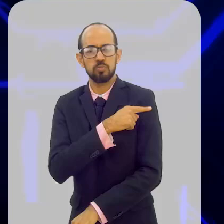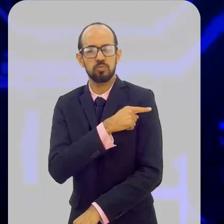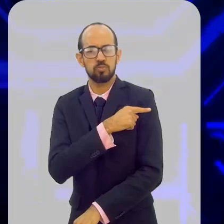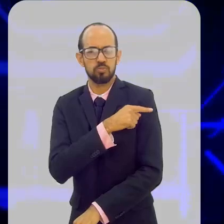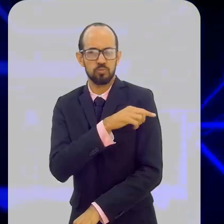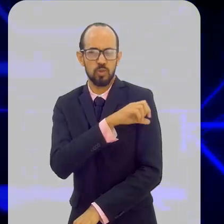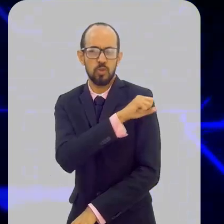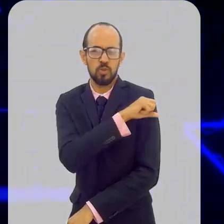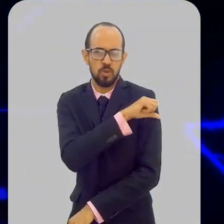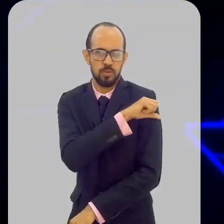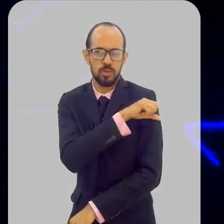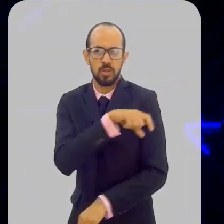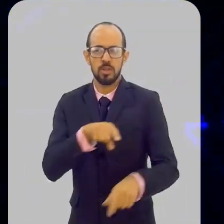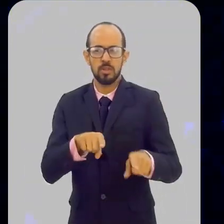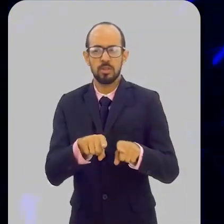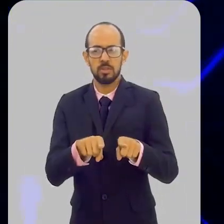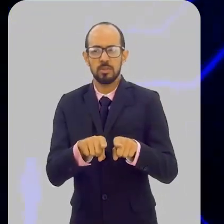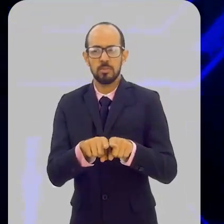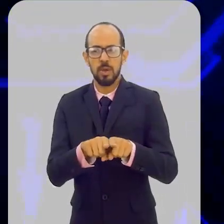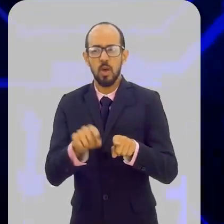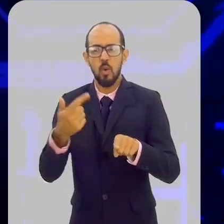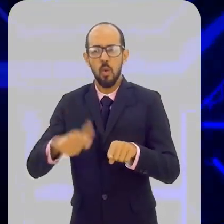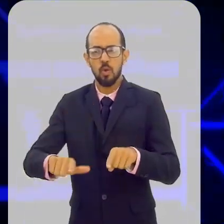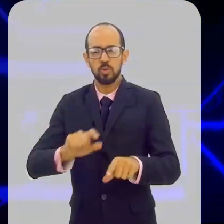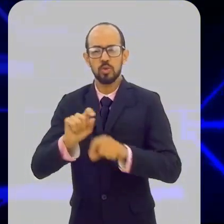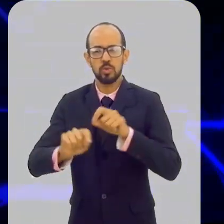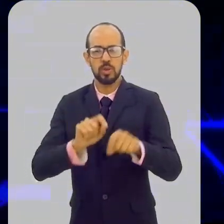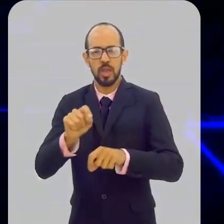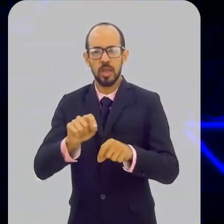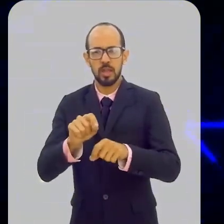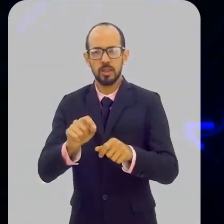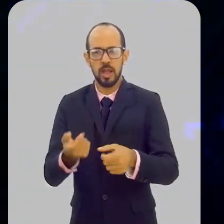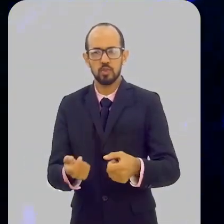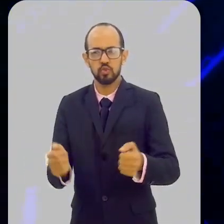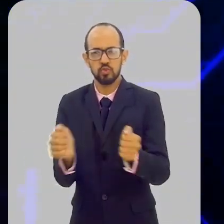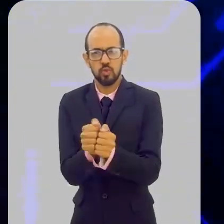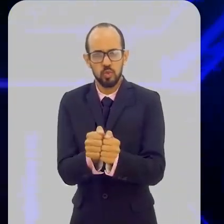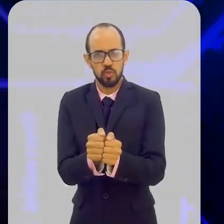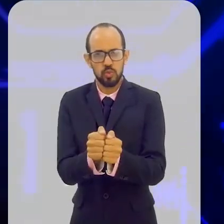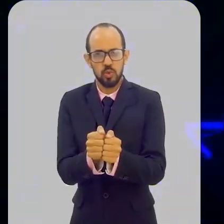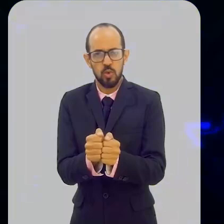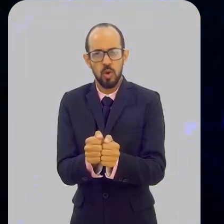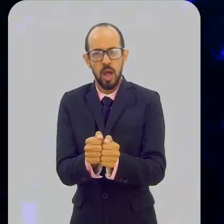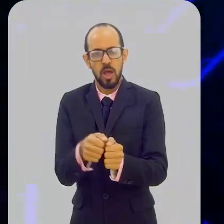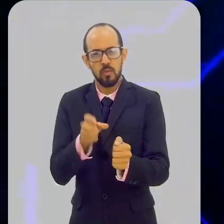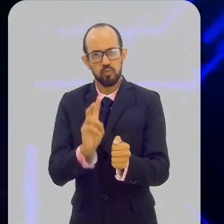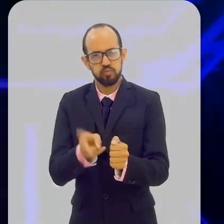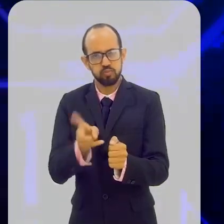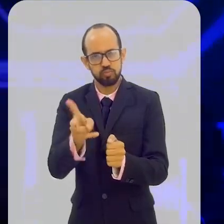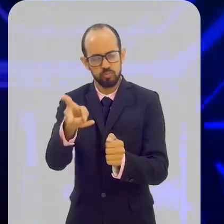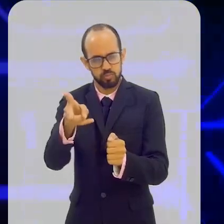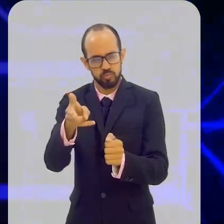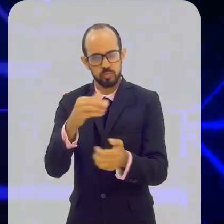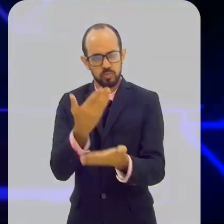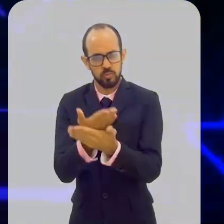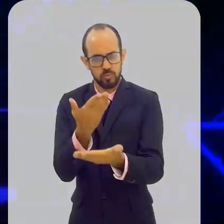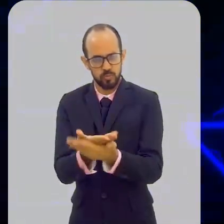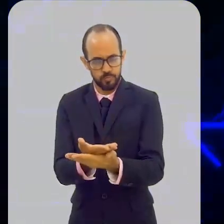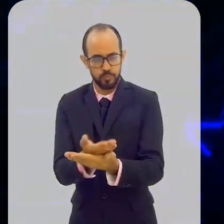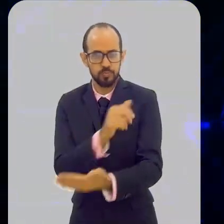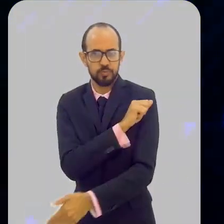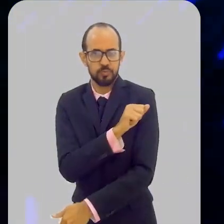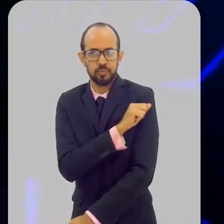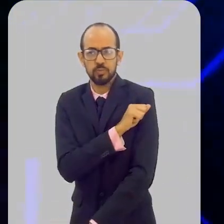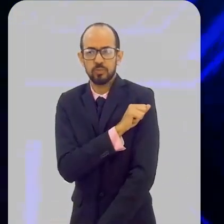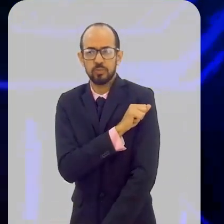médio. Outros fatores, como a segurança e o transporte, estão associados diretamente à permanência ou não dos estudantes